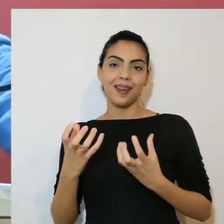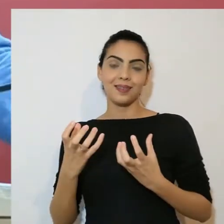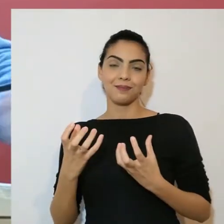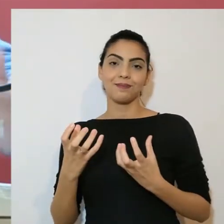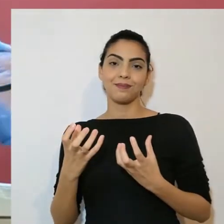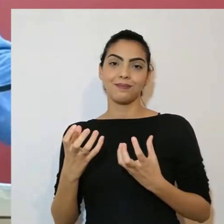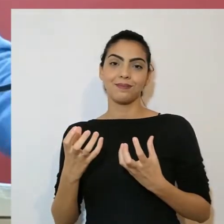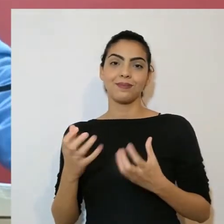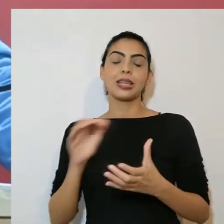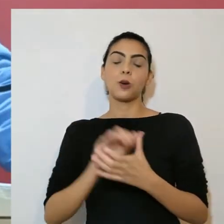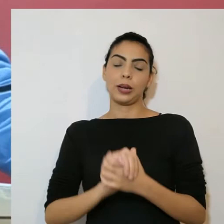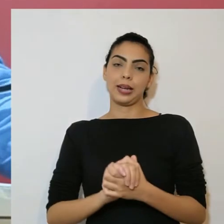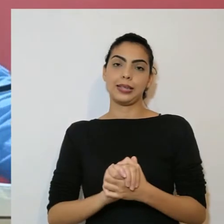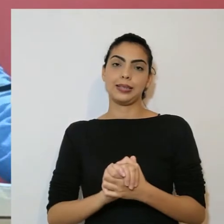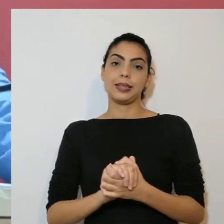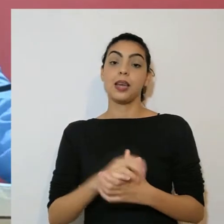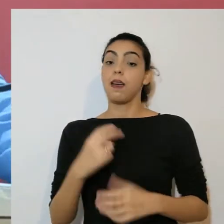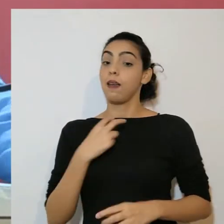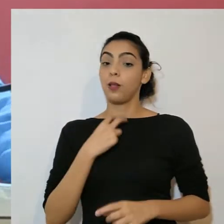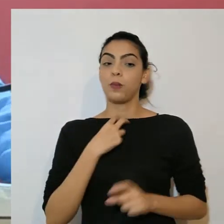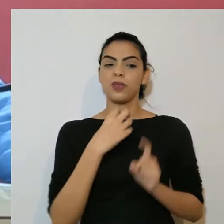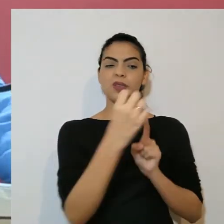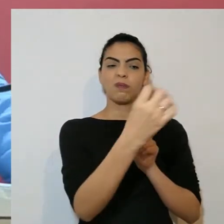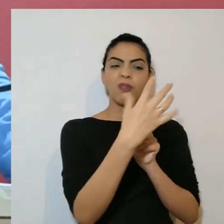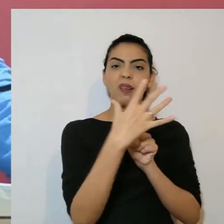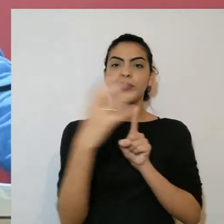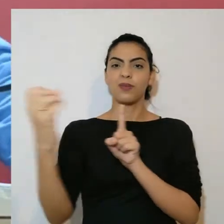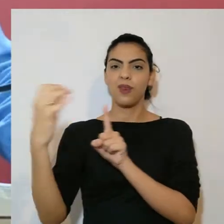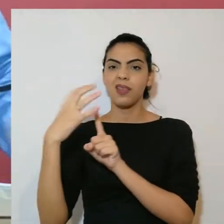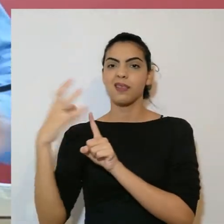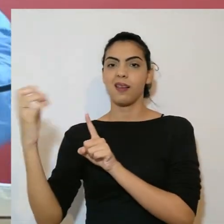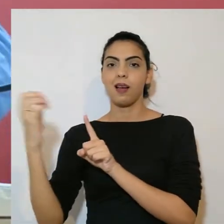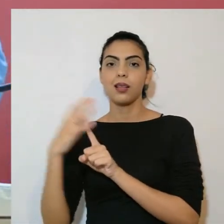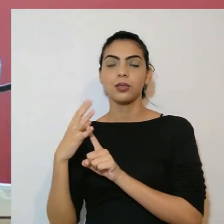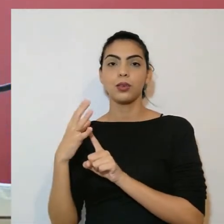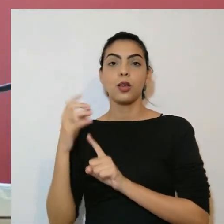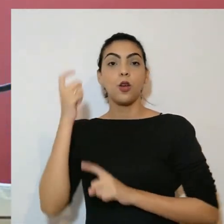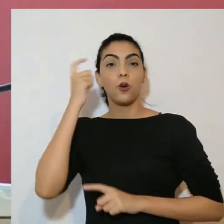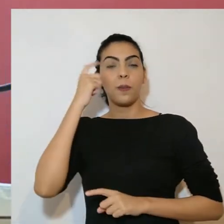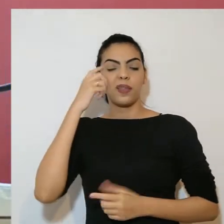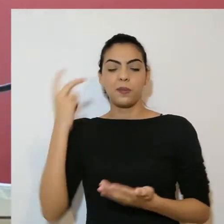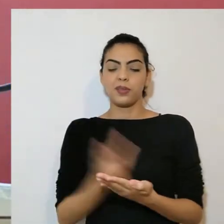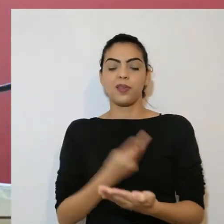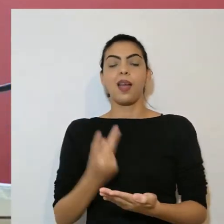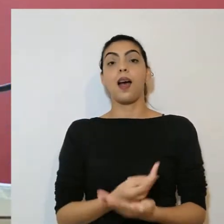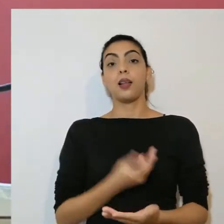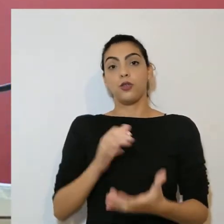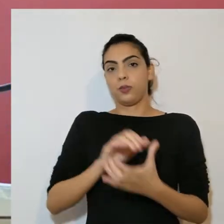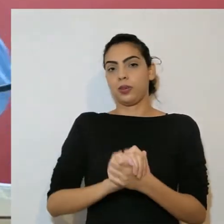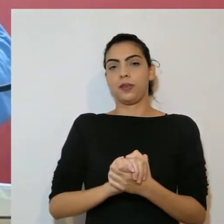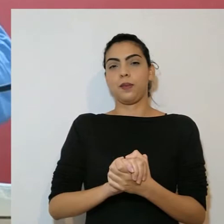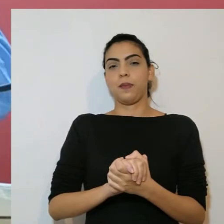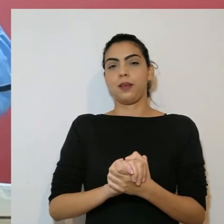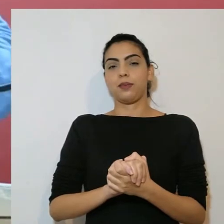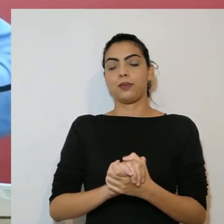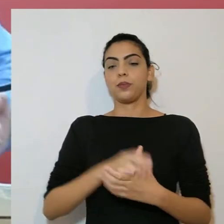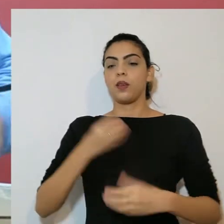devo ser influenciado com ideias erradas sobre o casamento, como